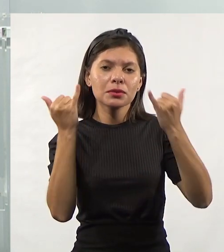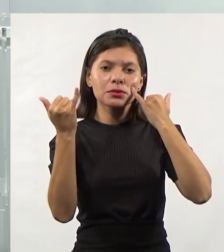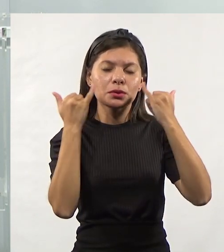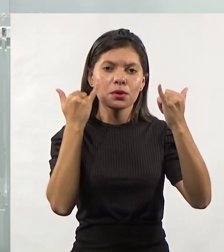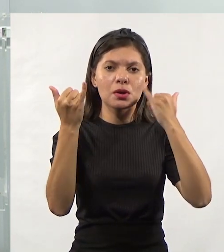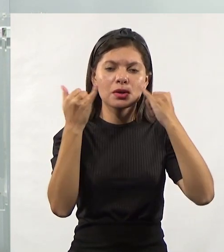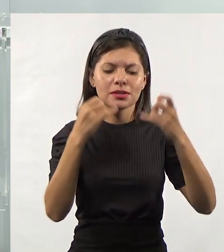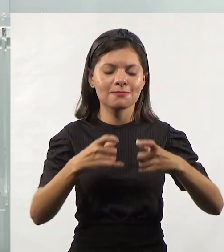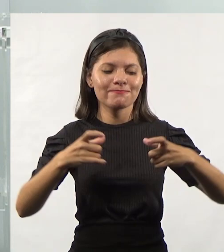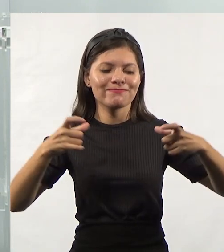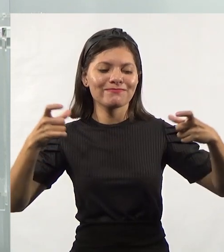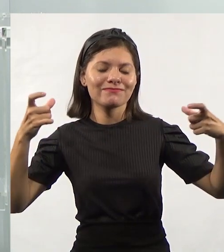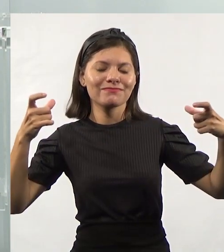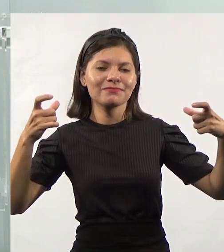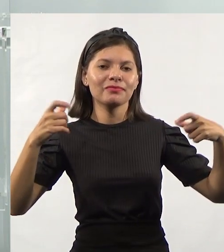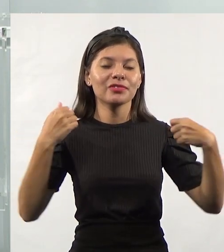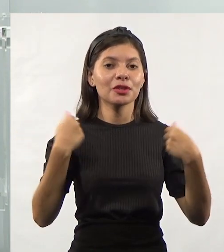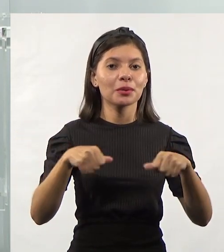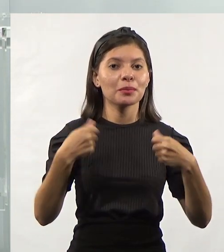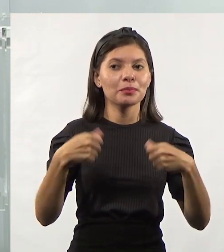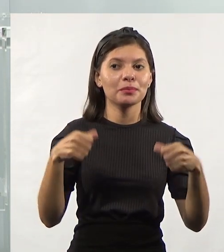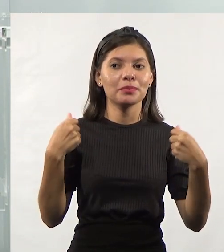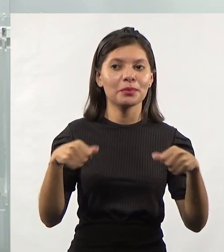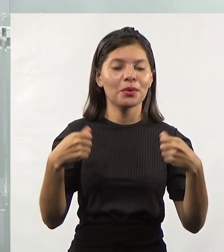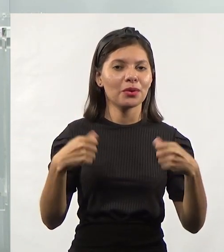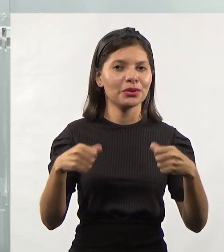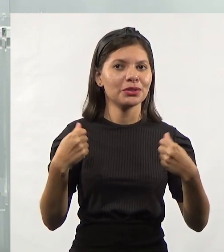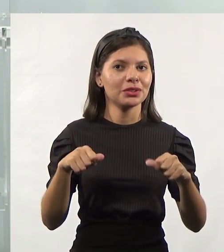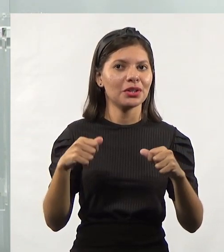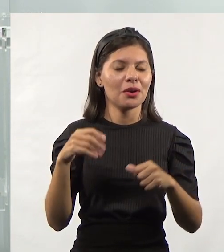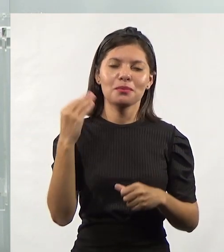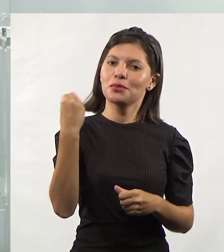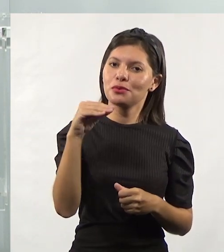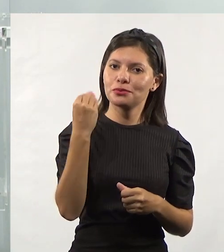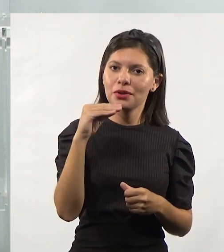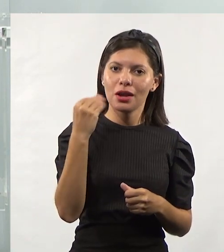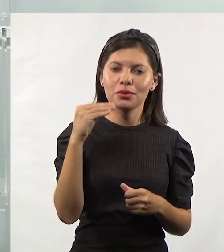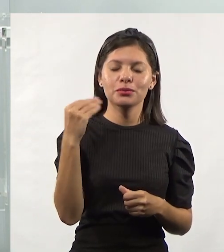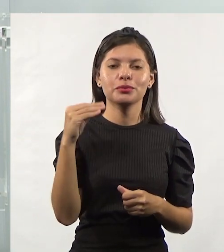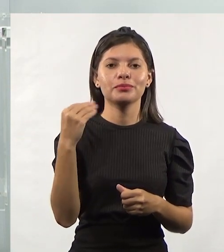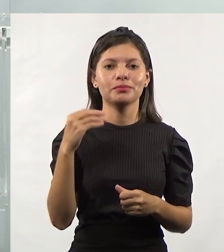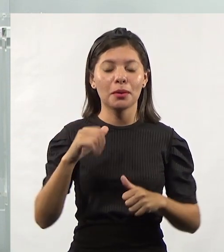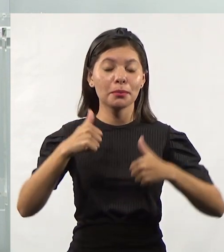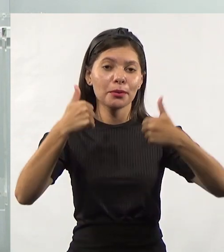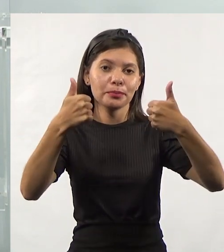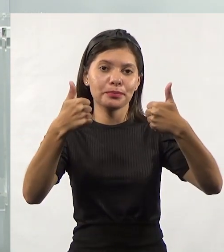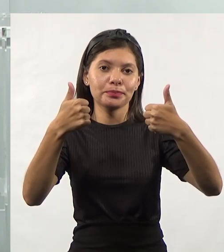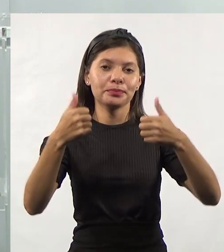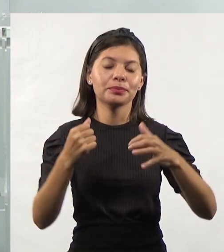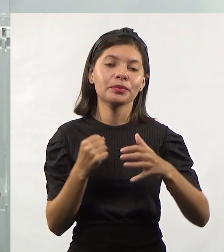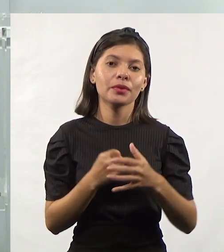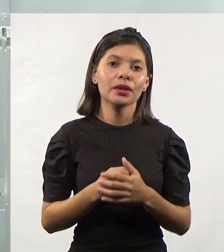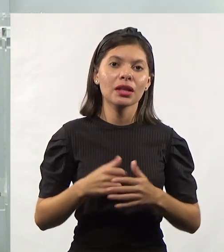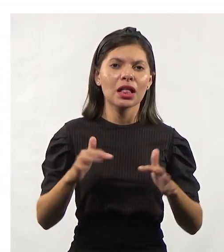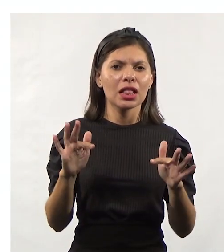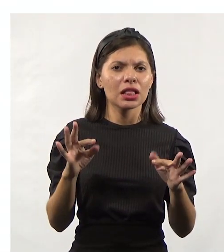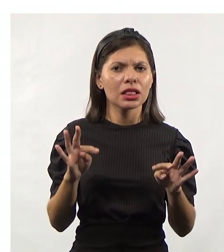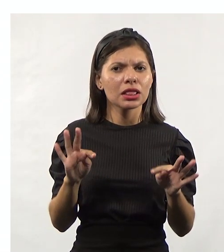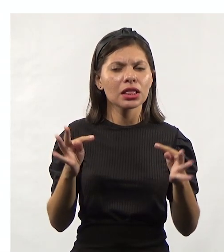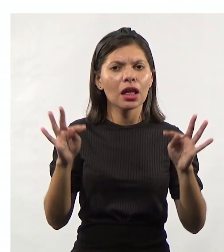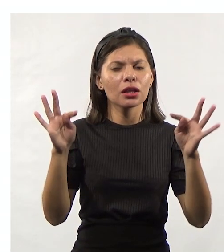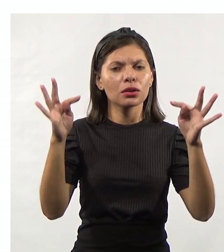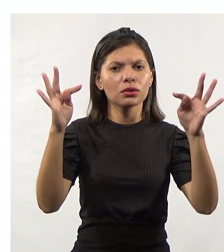essas informações é muito grande. Então a gente pode também tirar um certo benefício disso. Né? E